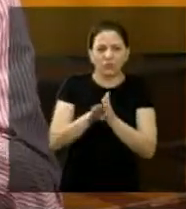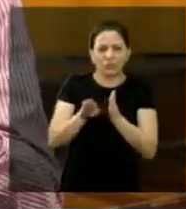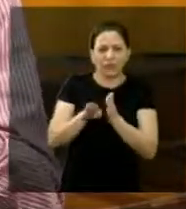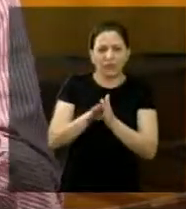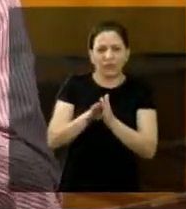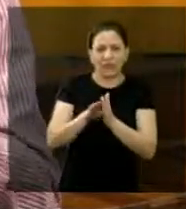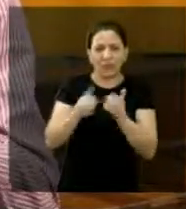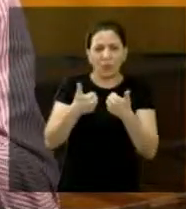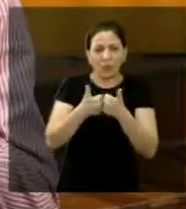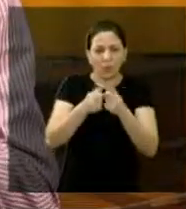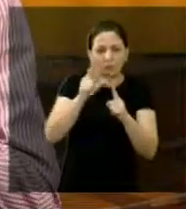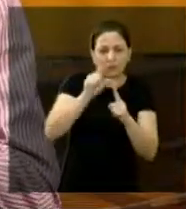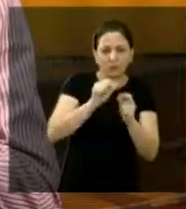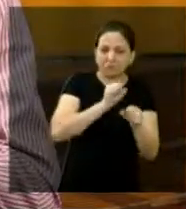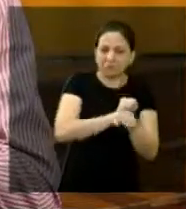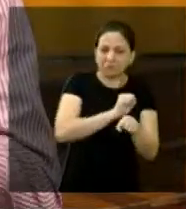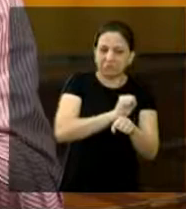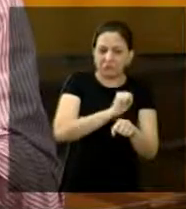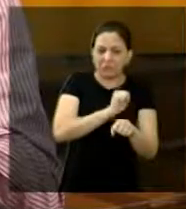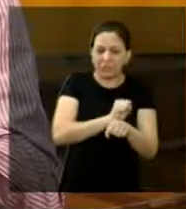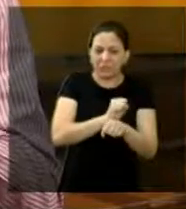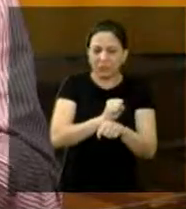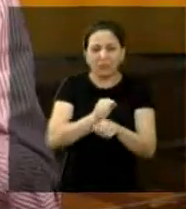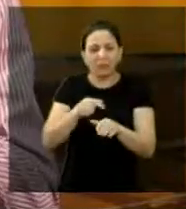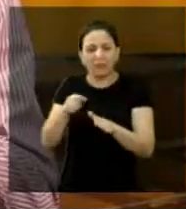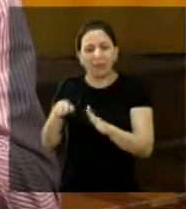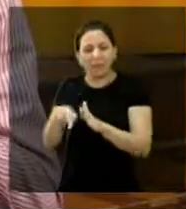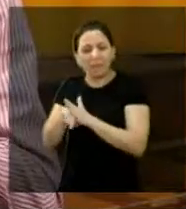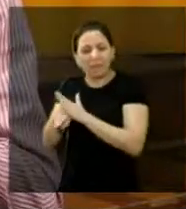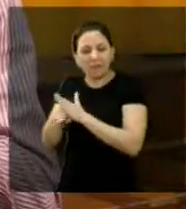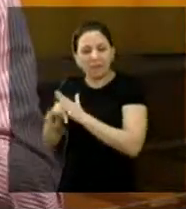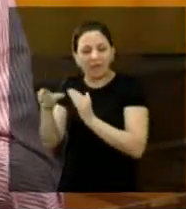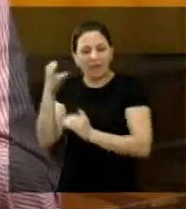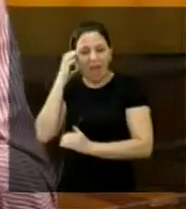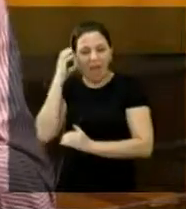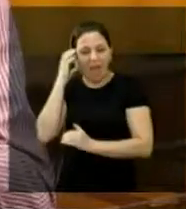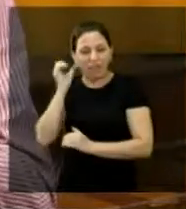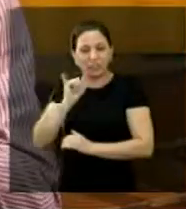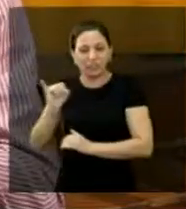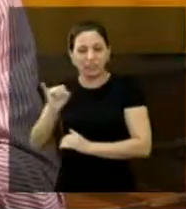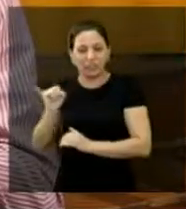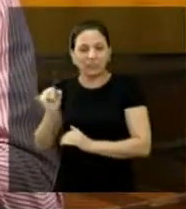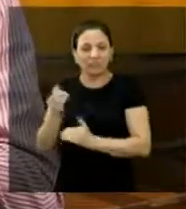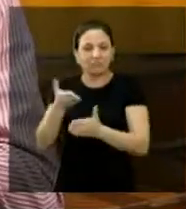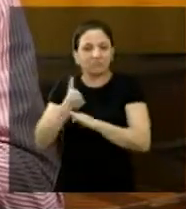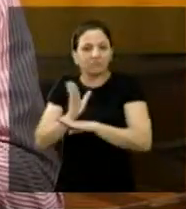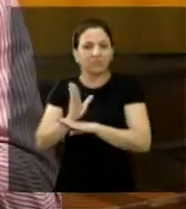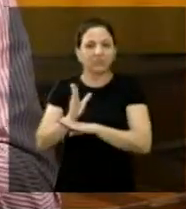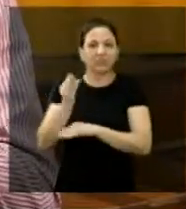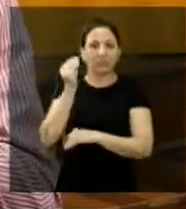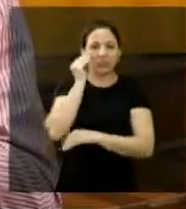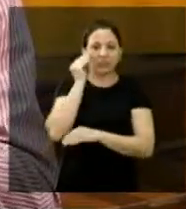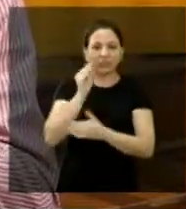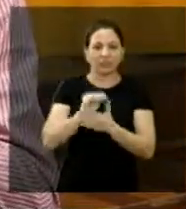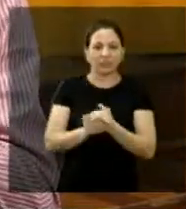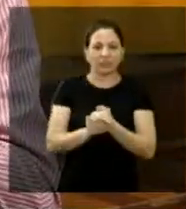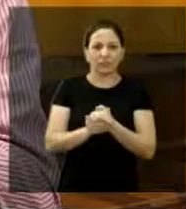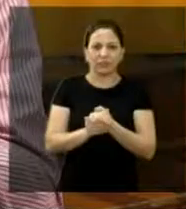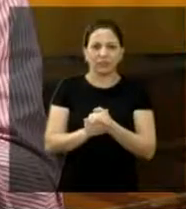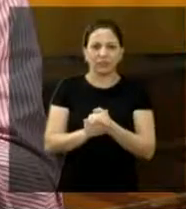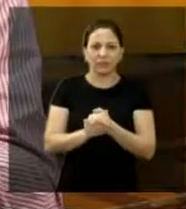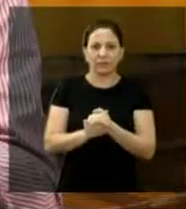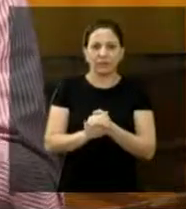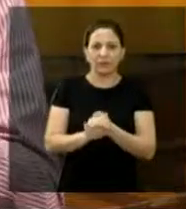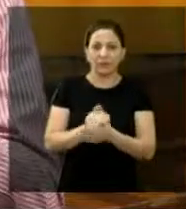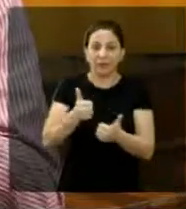perguntar quem que passou no teste. Eu nunca esqueci essa história, e nem os personagens. Aí eu atravessei a rua,